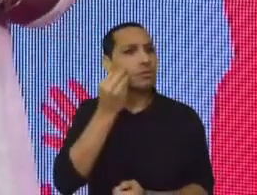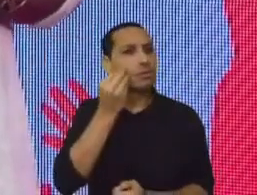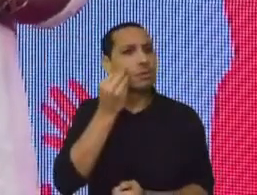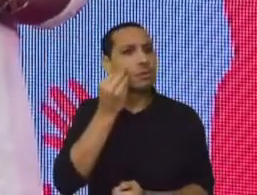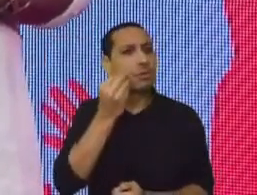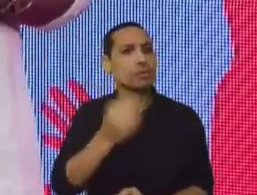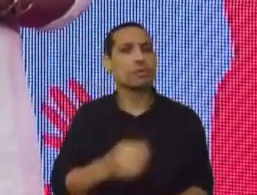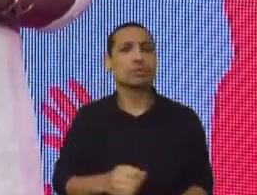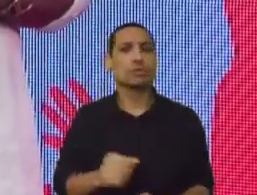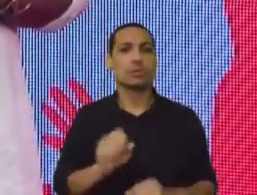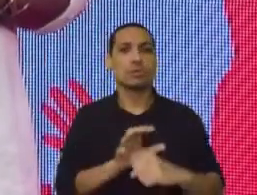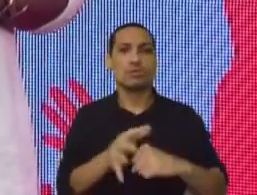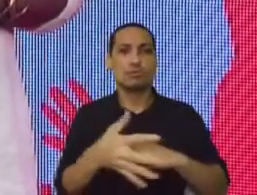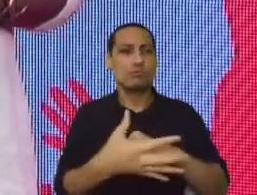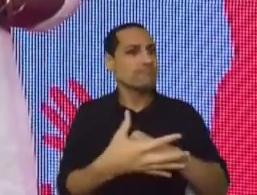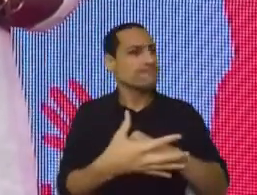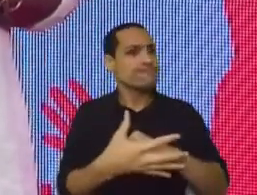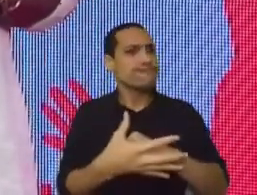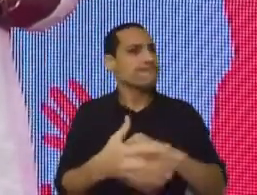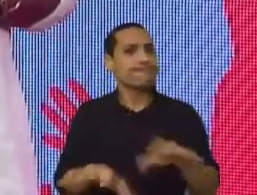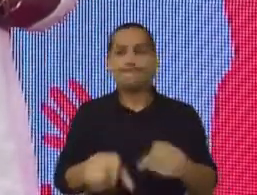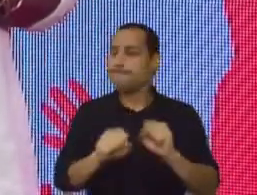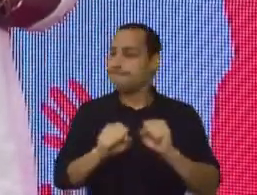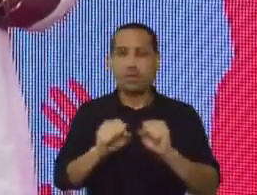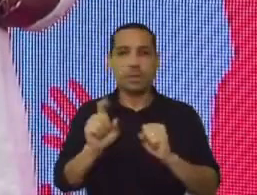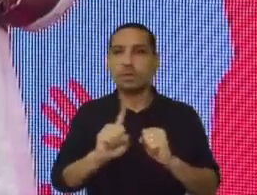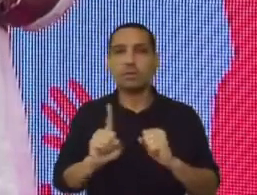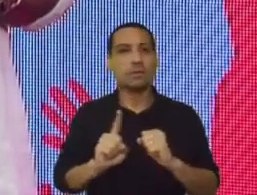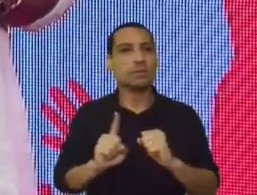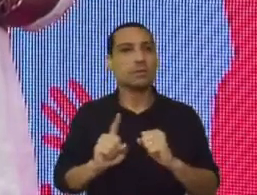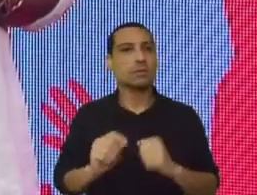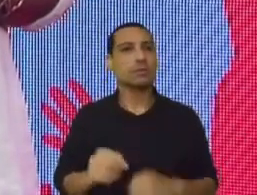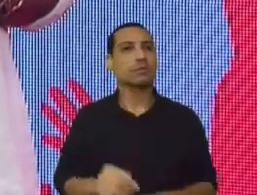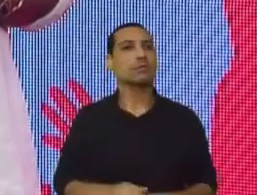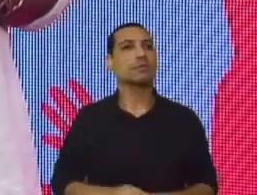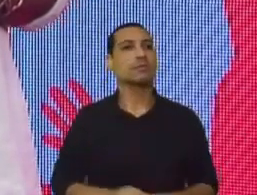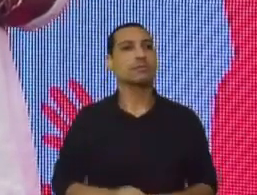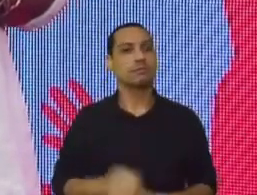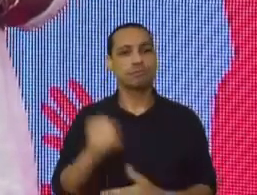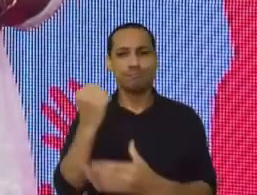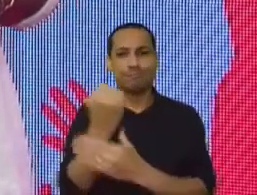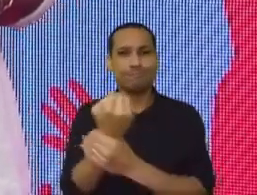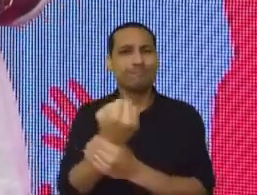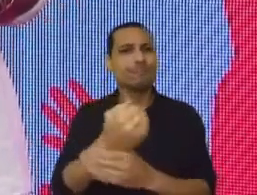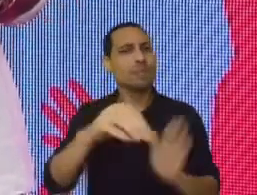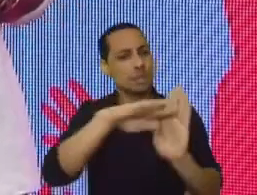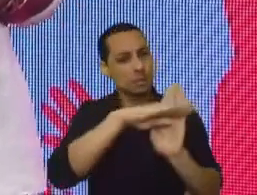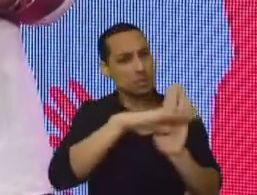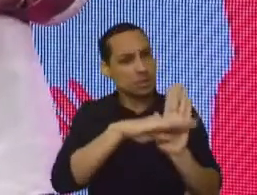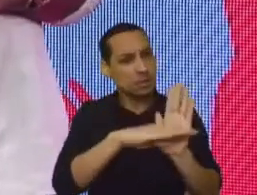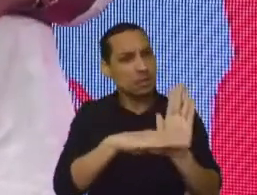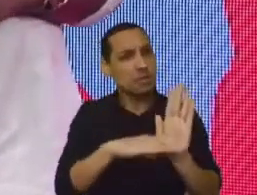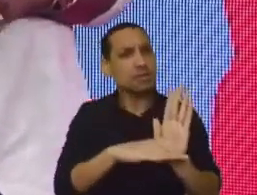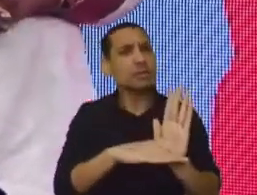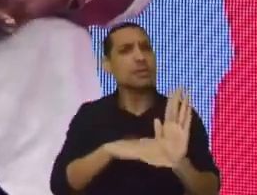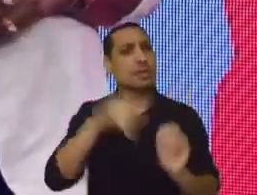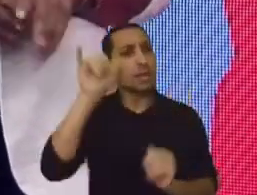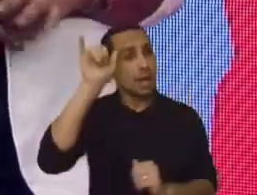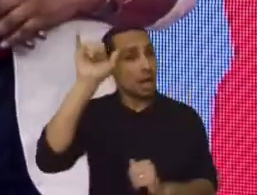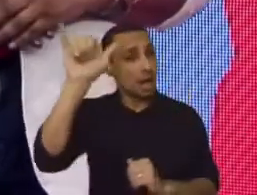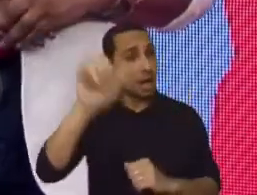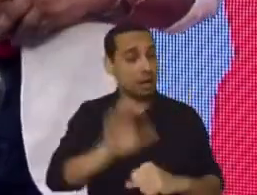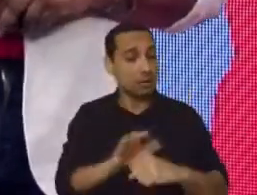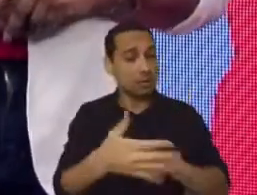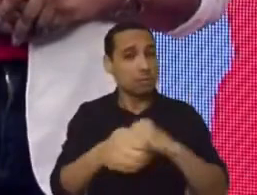seguindo todos os protocolos de segurança para evitar a disseminação do coronavírus. Nossa atuação